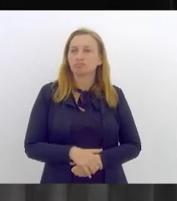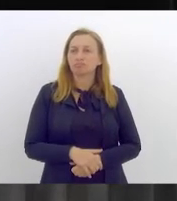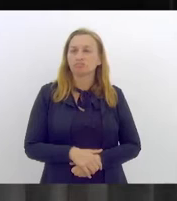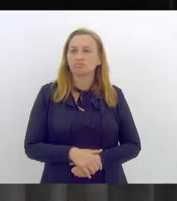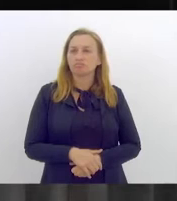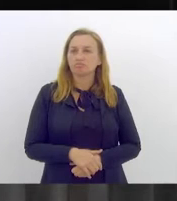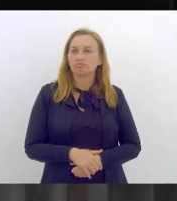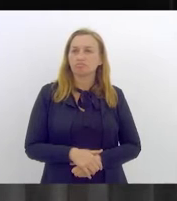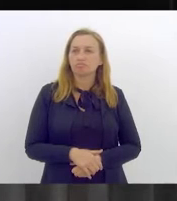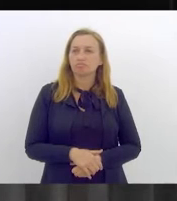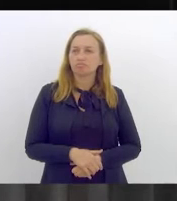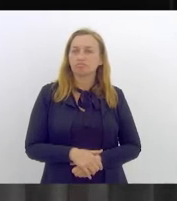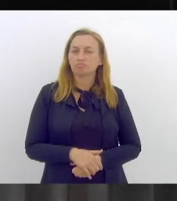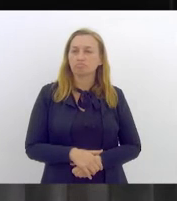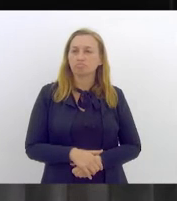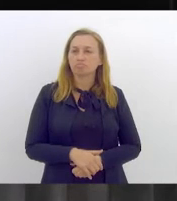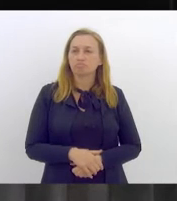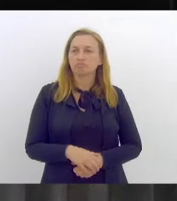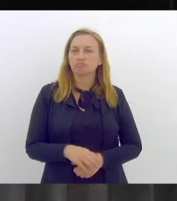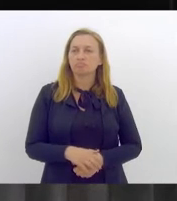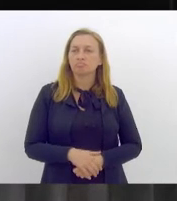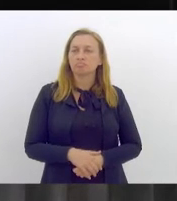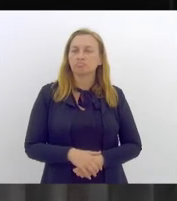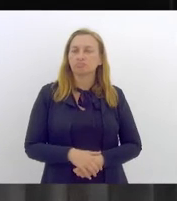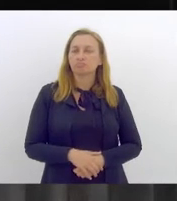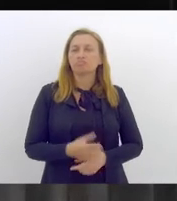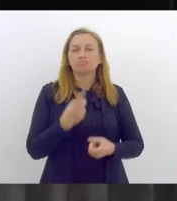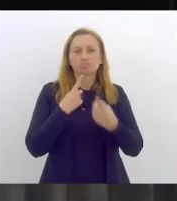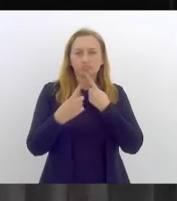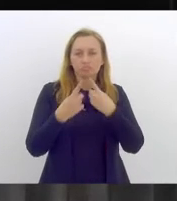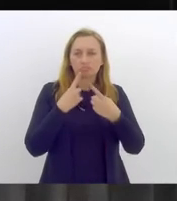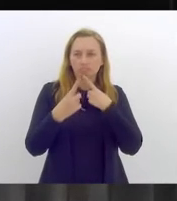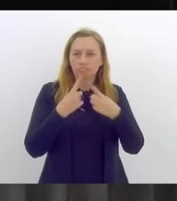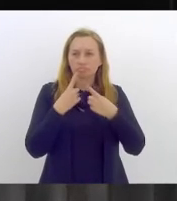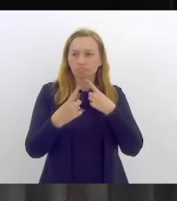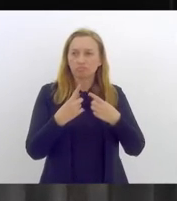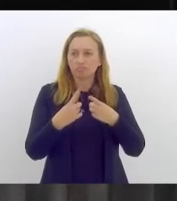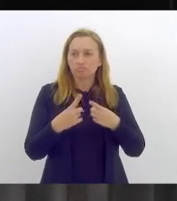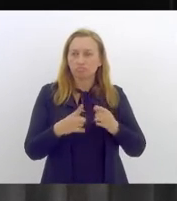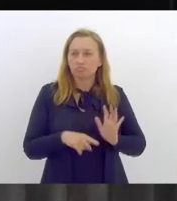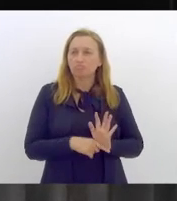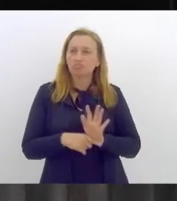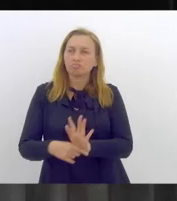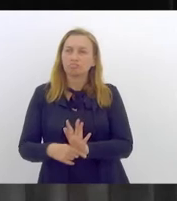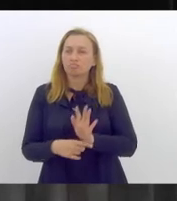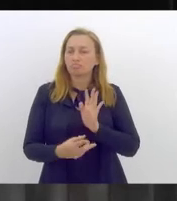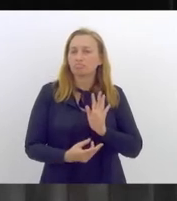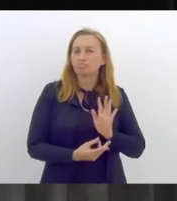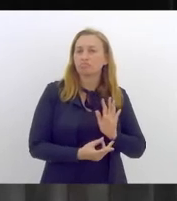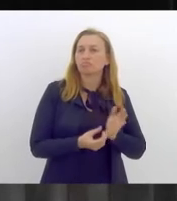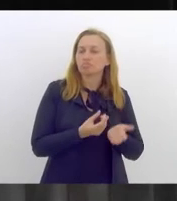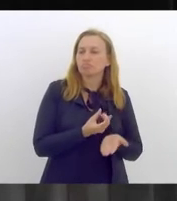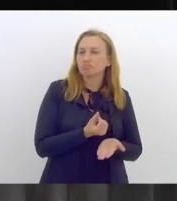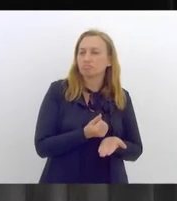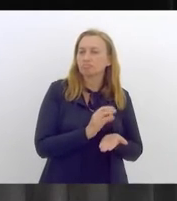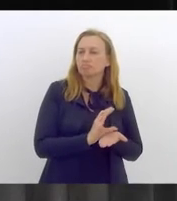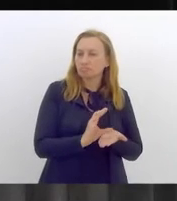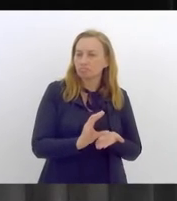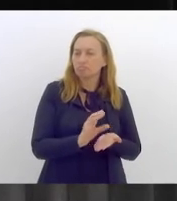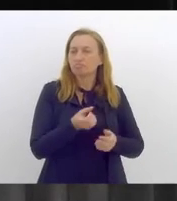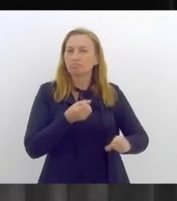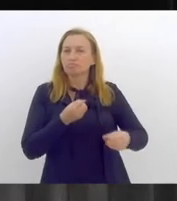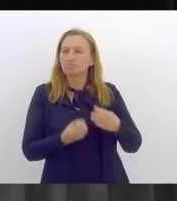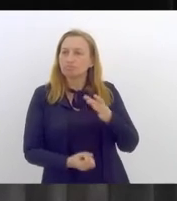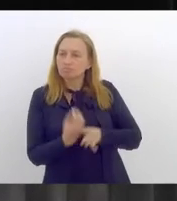período legislativo, boa vontade em dialogar, em colaborar financeiramente e colaborar